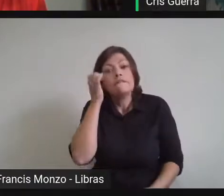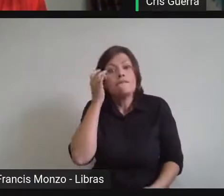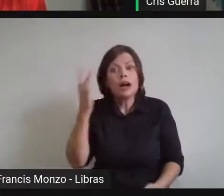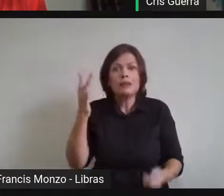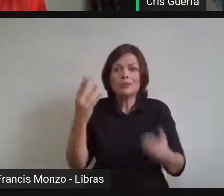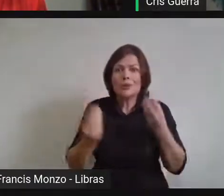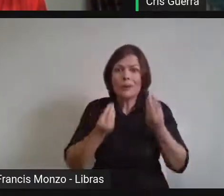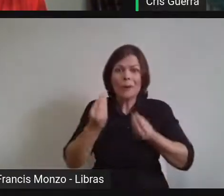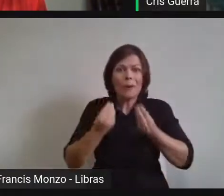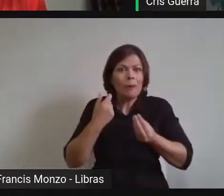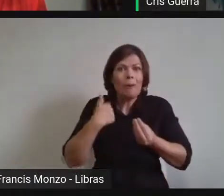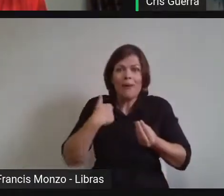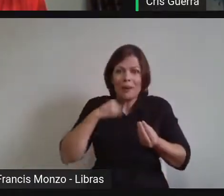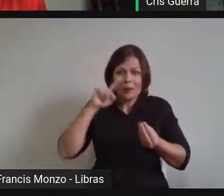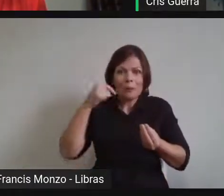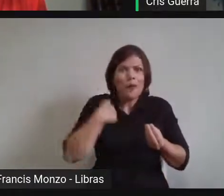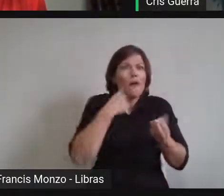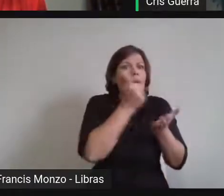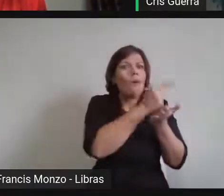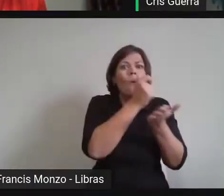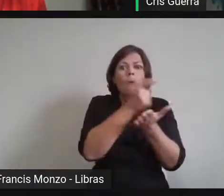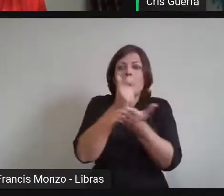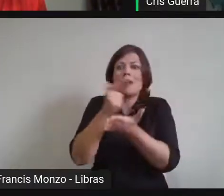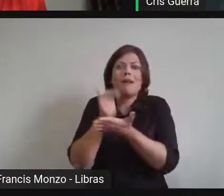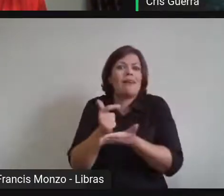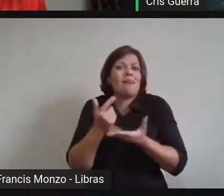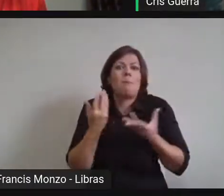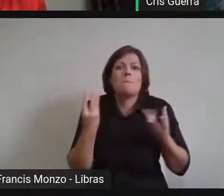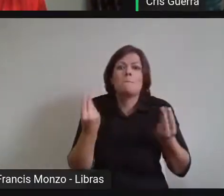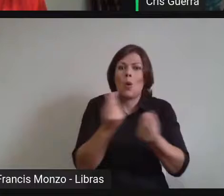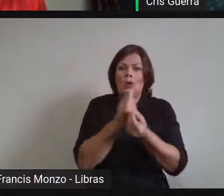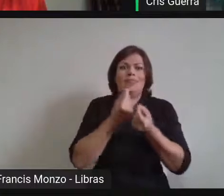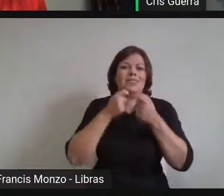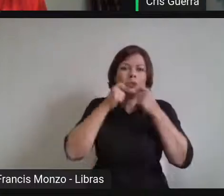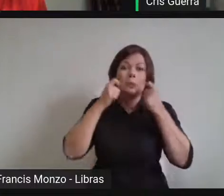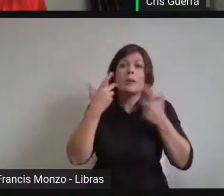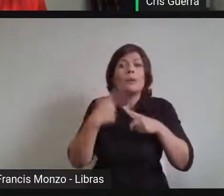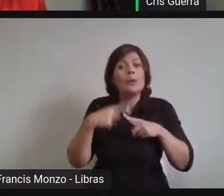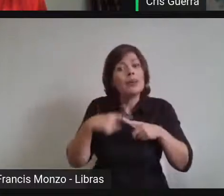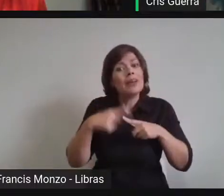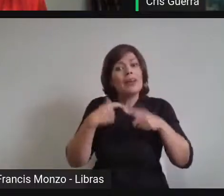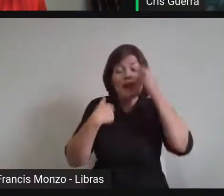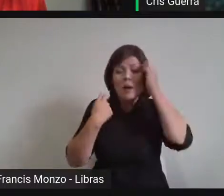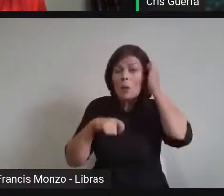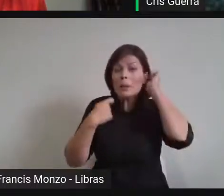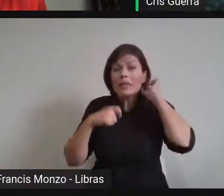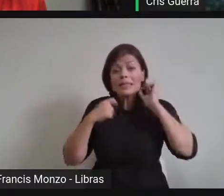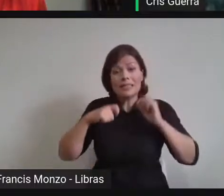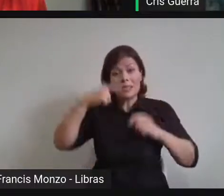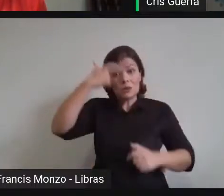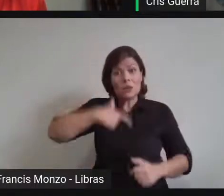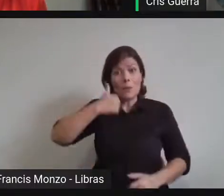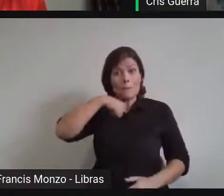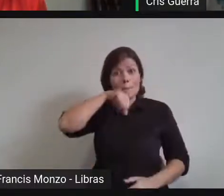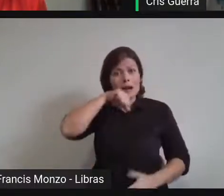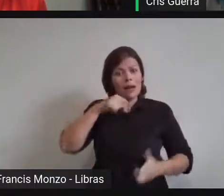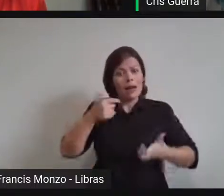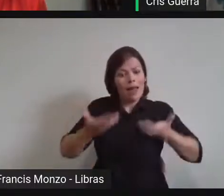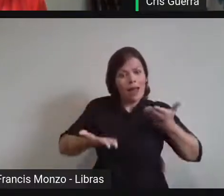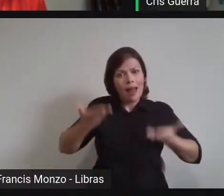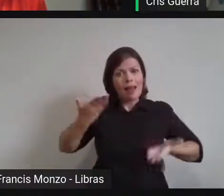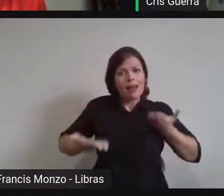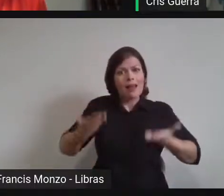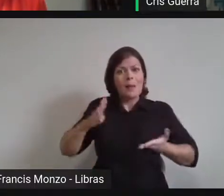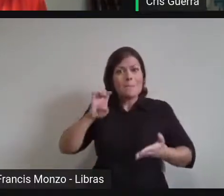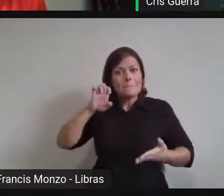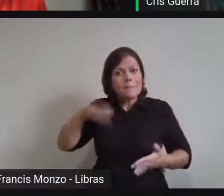o que eu percebi é o seguinte, eu preciso ser uma mãe equilibrada, eu preciso estar com saúde para cuidar dele, eu preciso estar bem, acima de tudo eu preciso